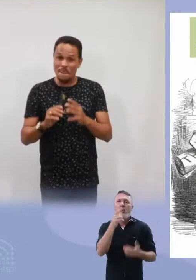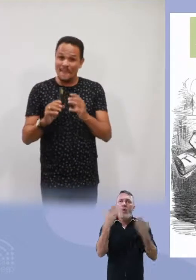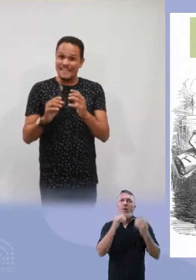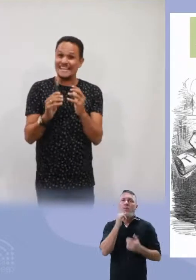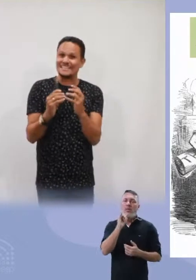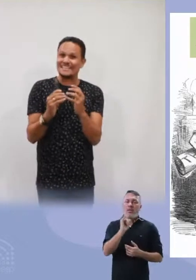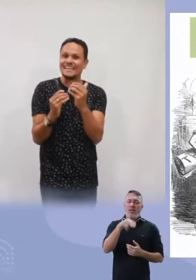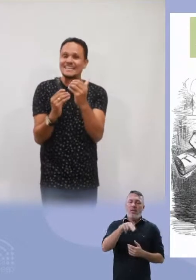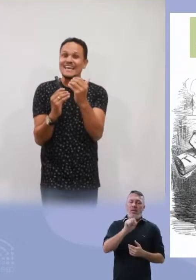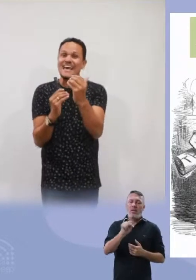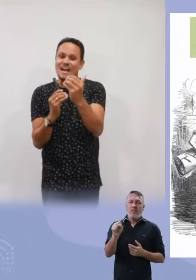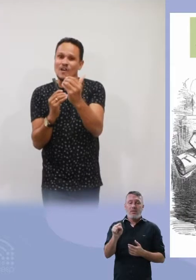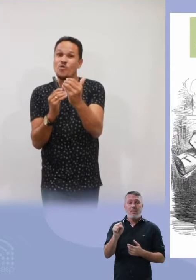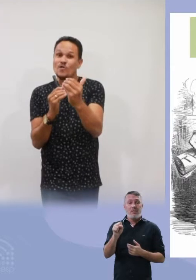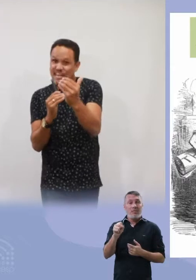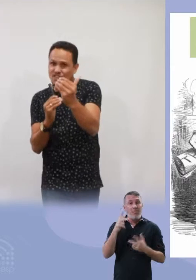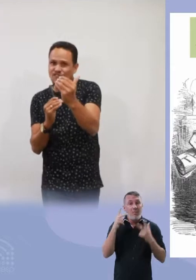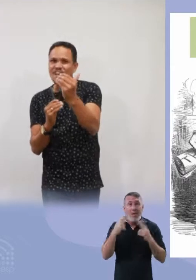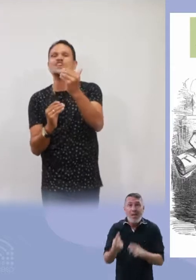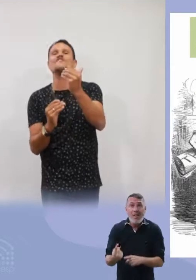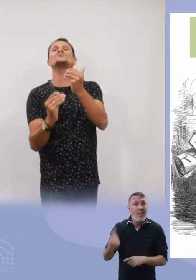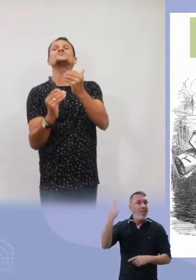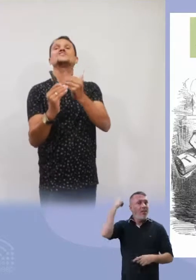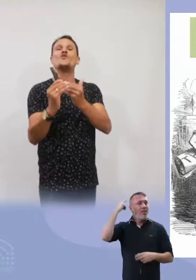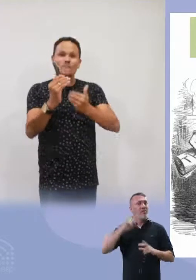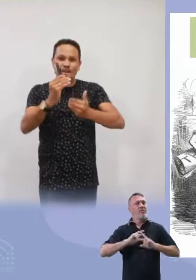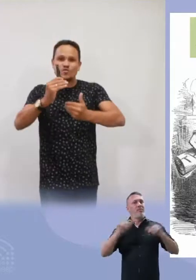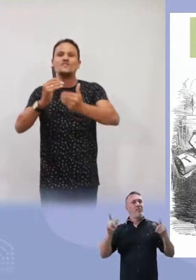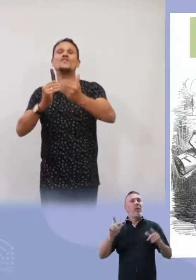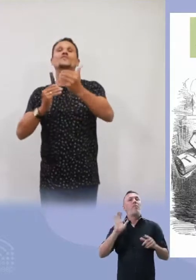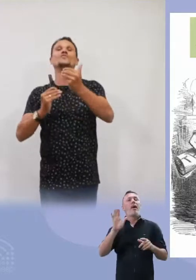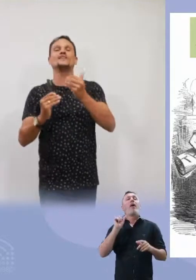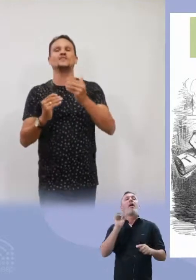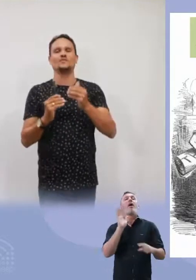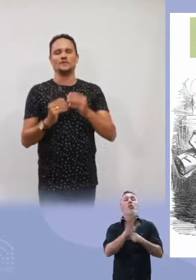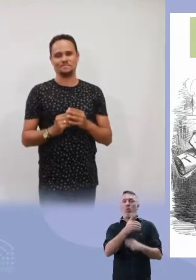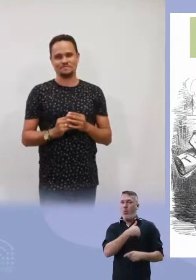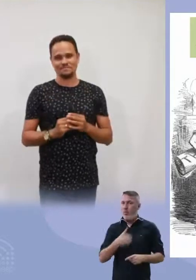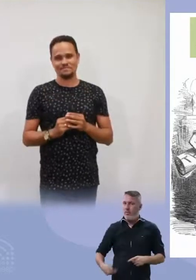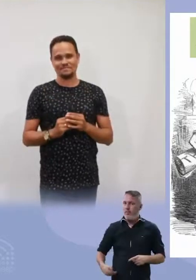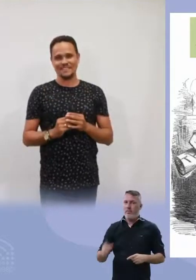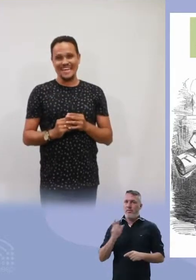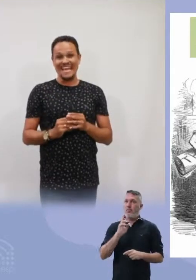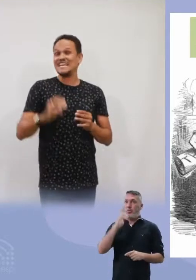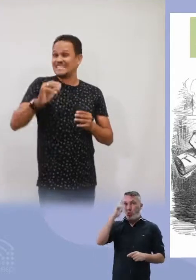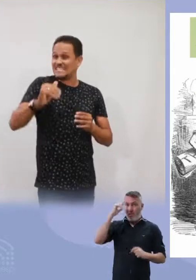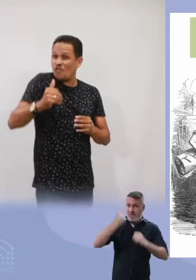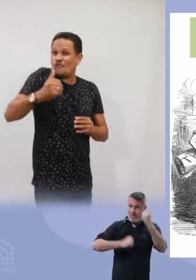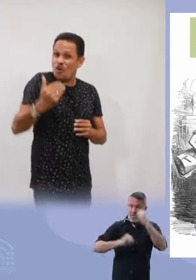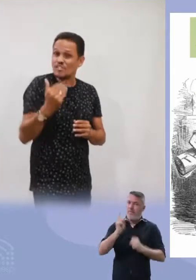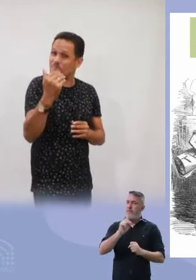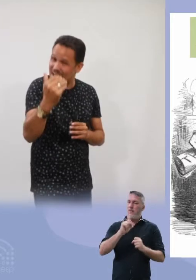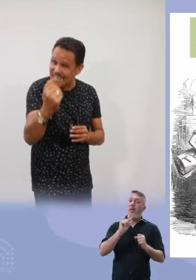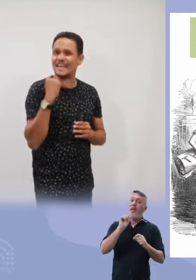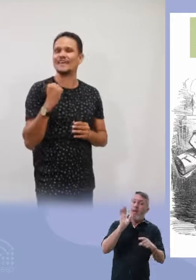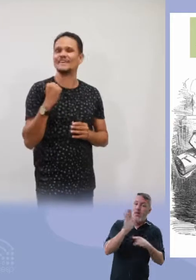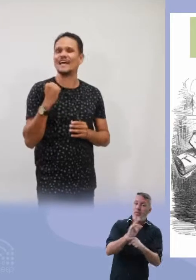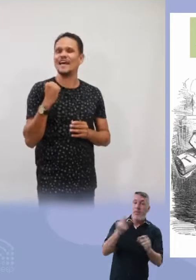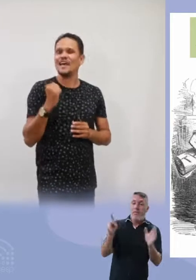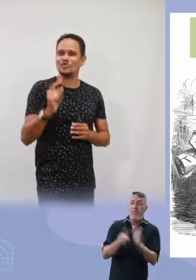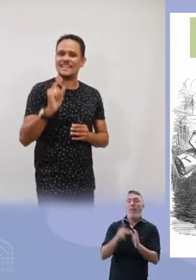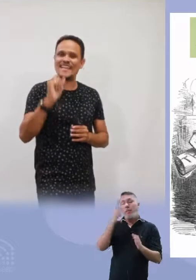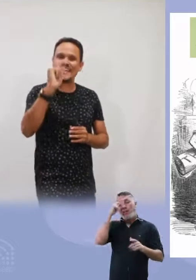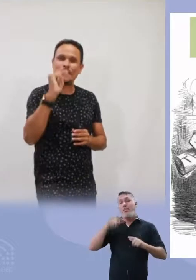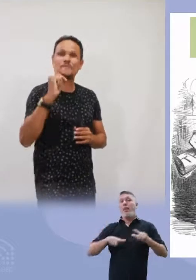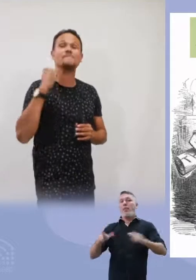Então, você entenda que, por que a gente fala de evolução? Porque as coisas vão evoluindo. E se eu fosse mais além